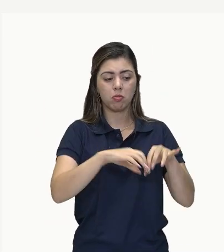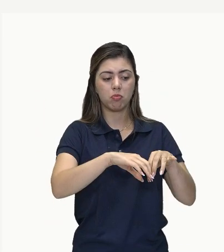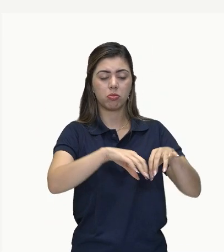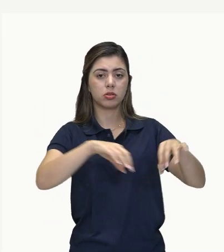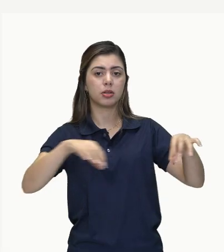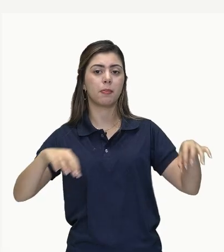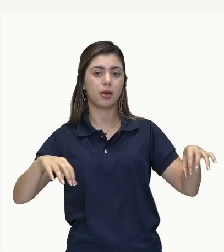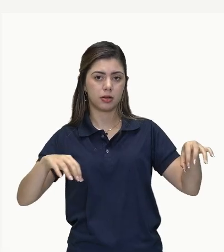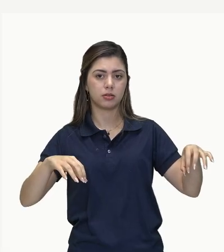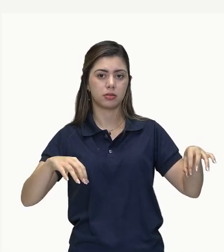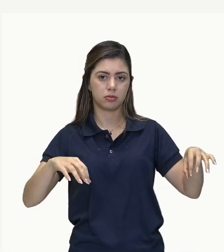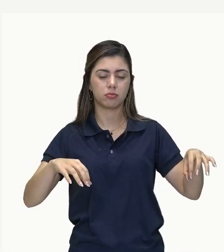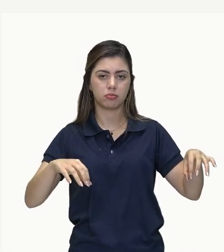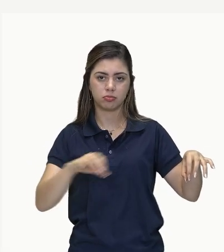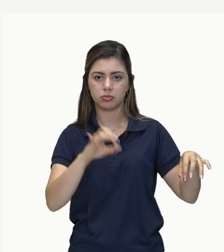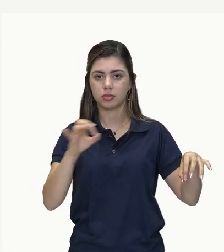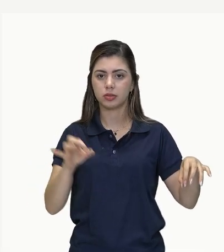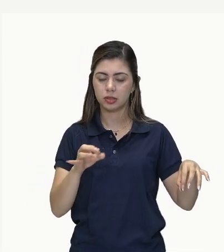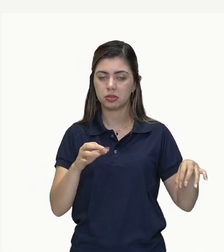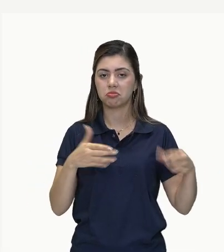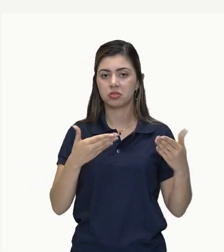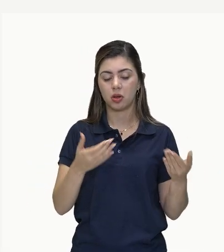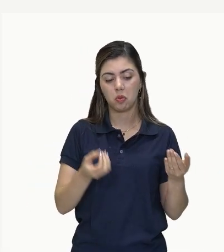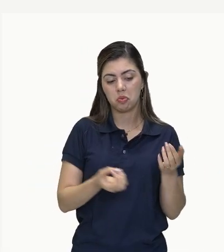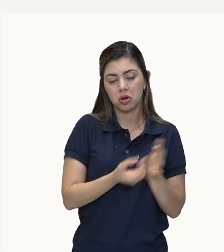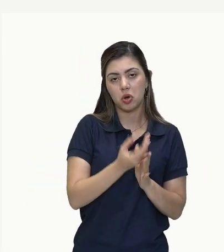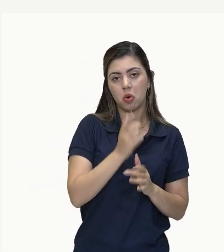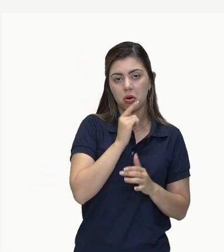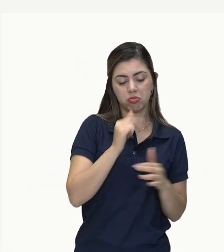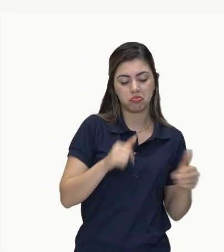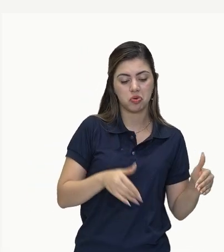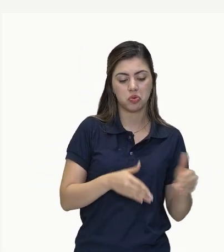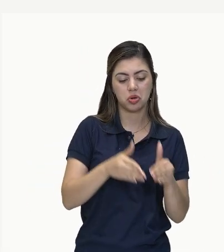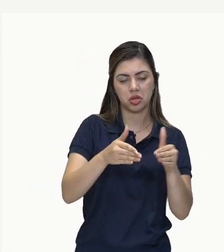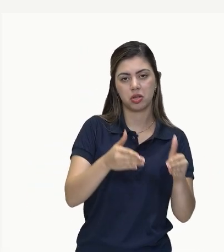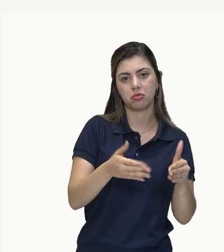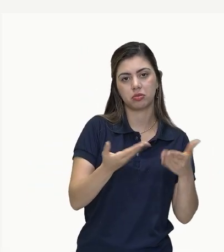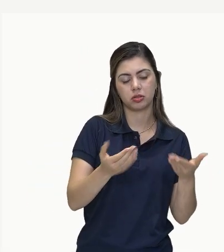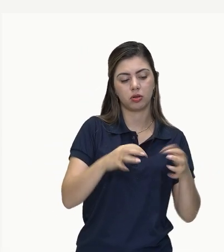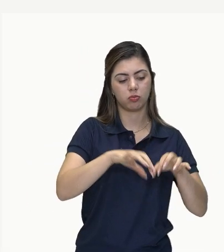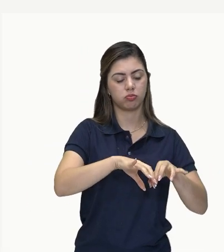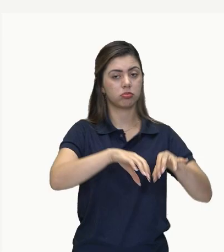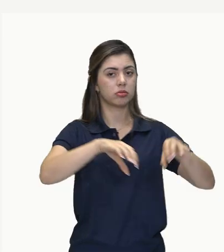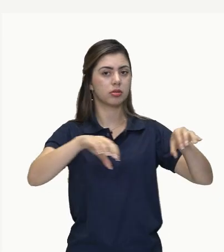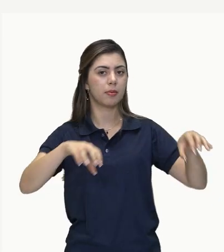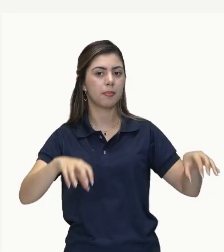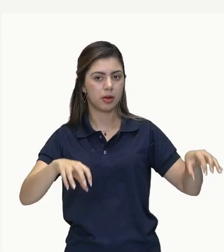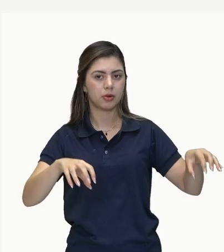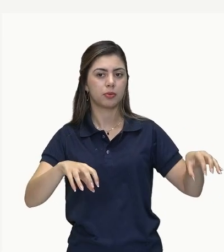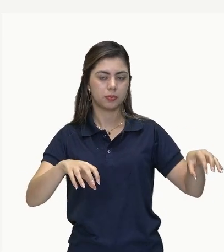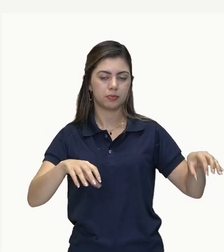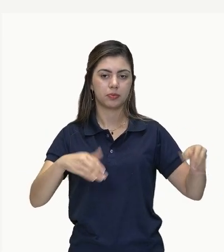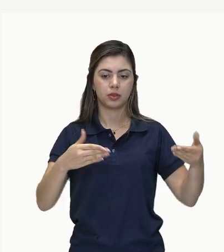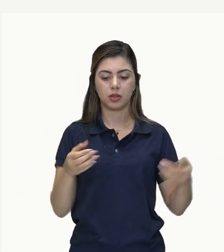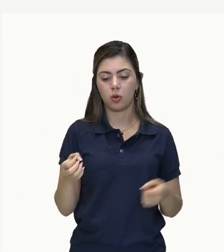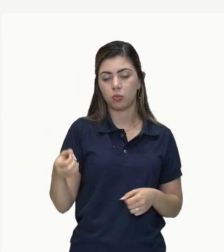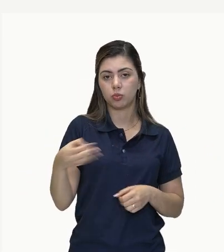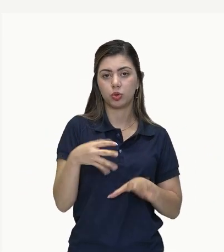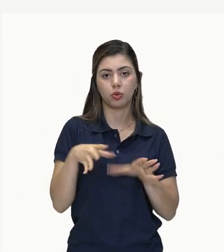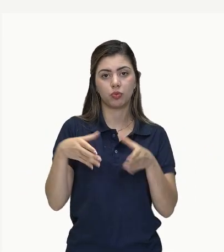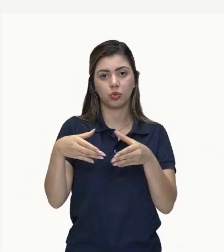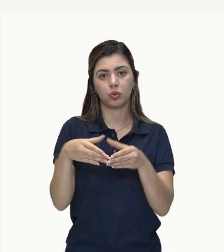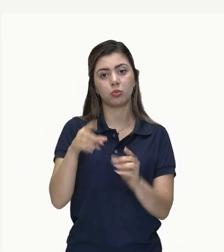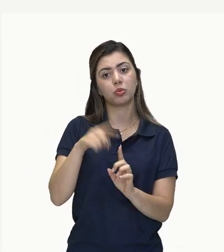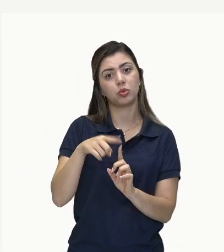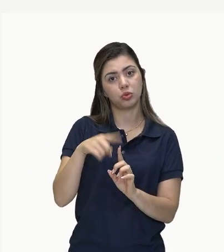Vamos imaginar que surgiu aqui esse rio que separou esses dois espaços, e aqui uma nova espécie